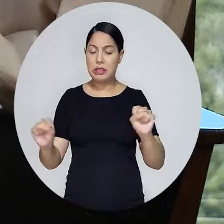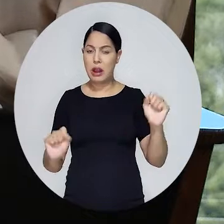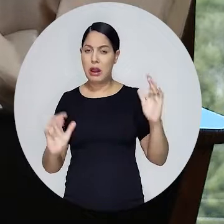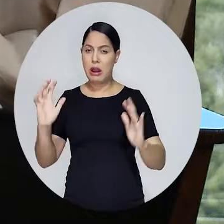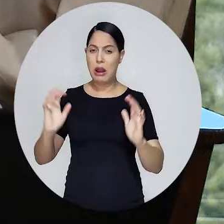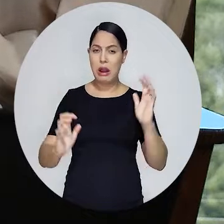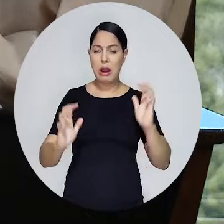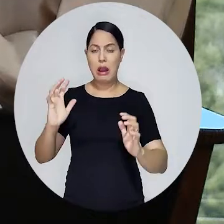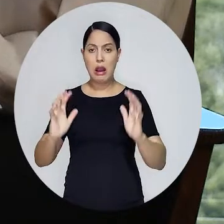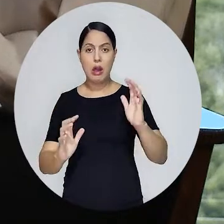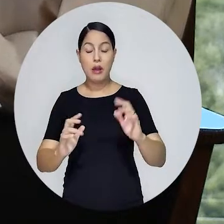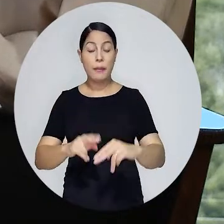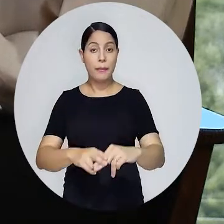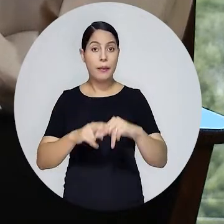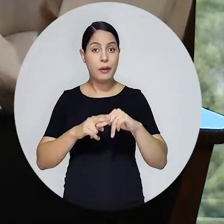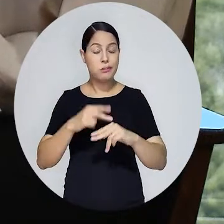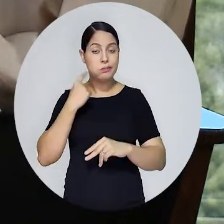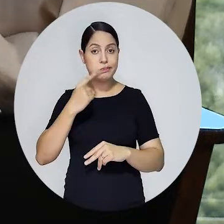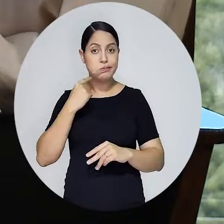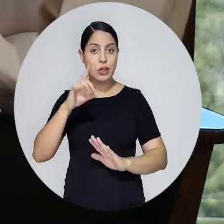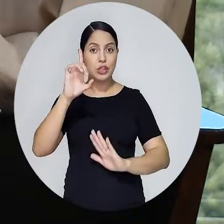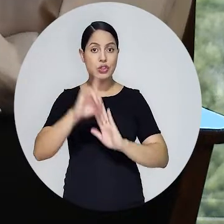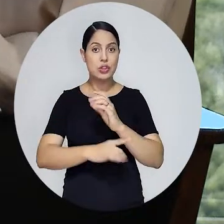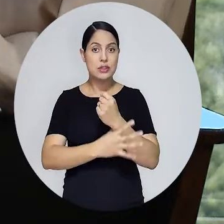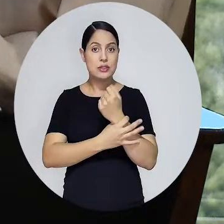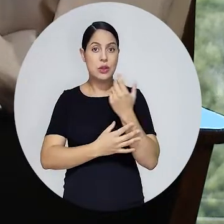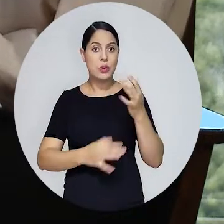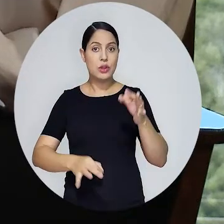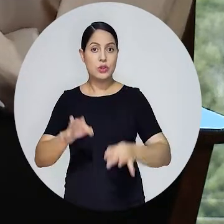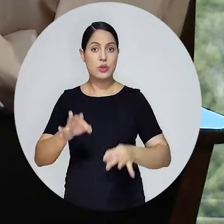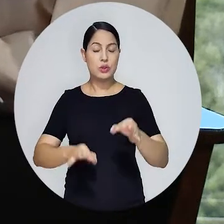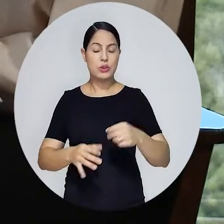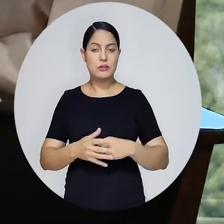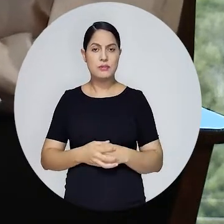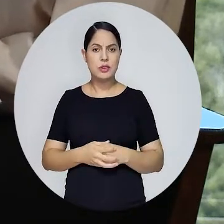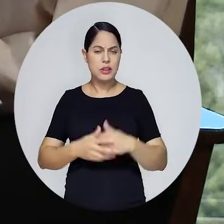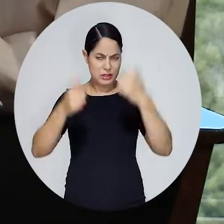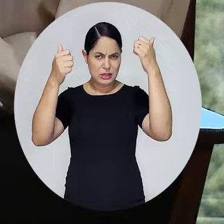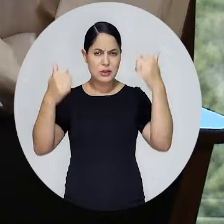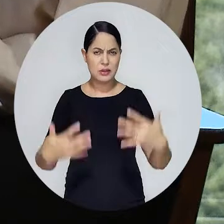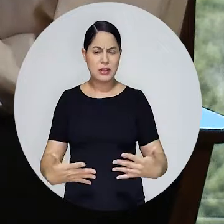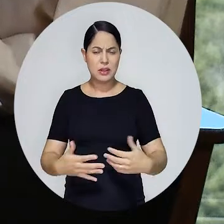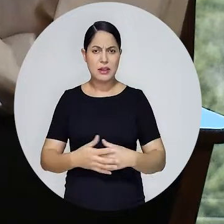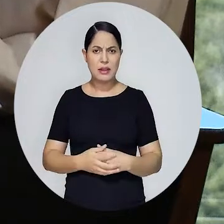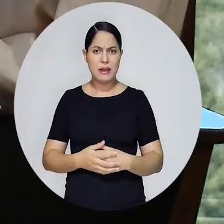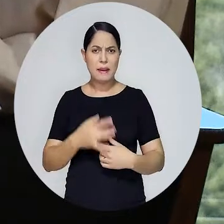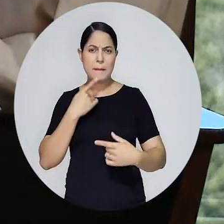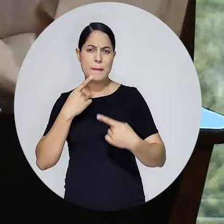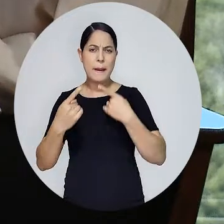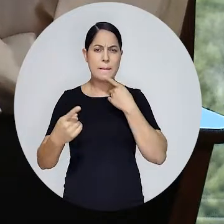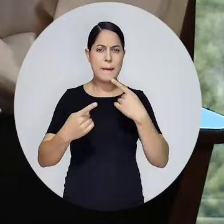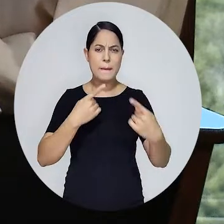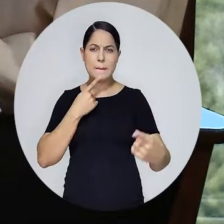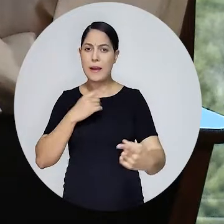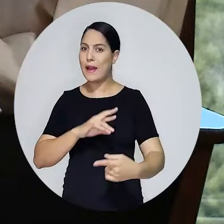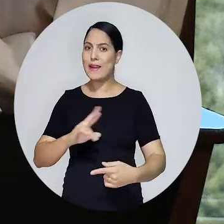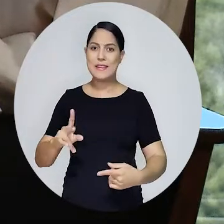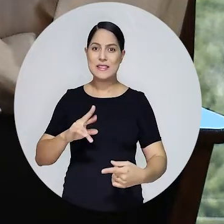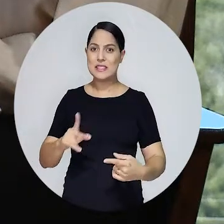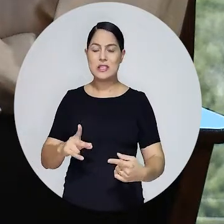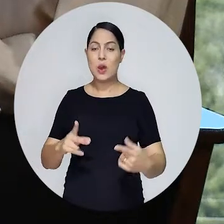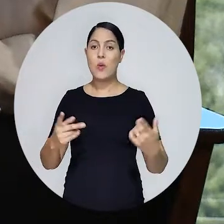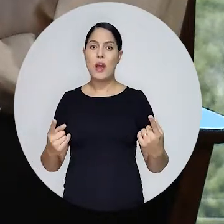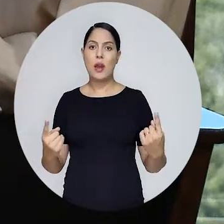que acontecem os conflitos, quando ele exerce esse direito de segurança jurídica. E eu sempre uso uma frase assim, argumentar não